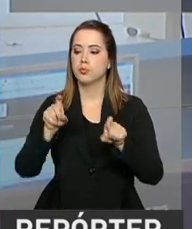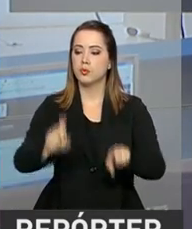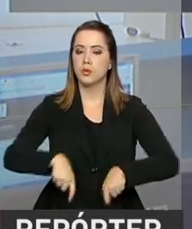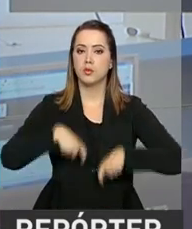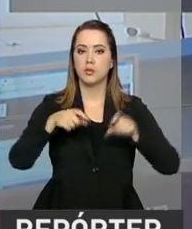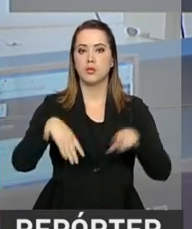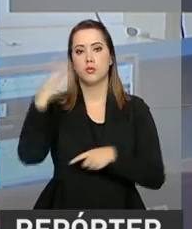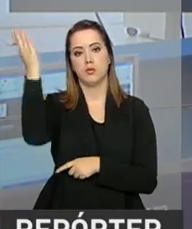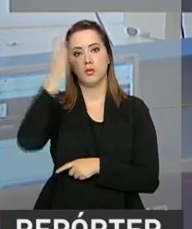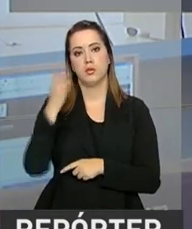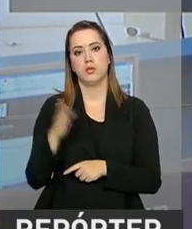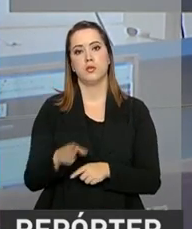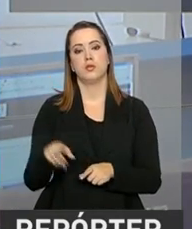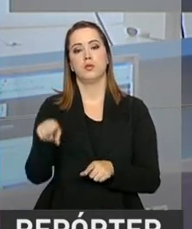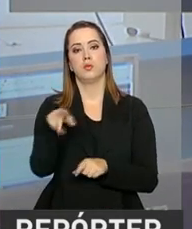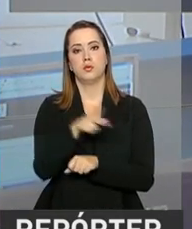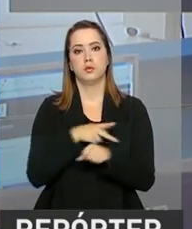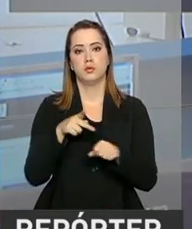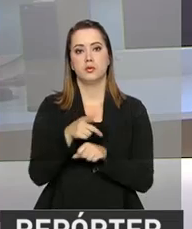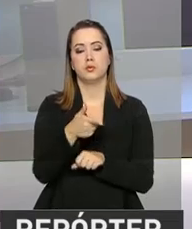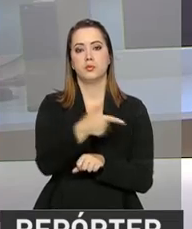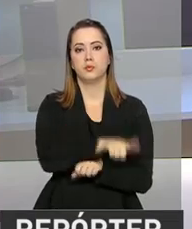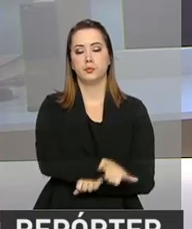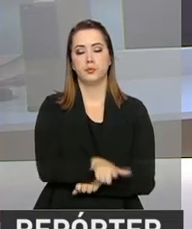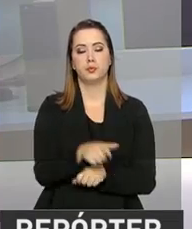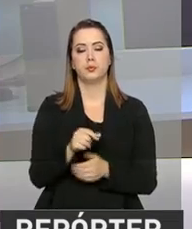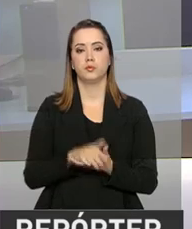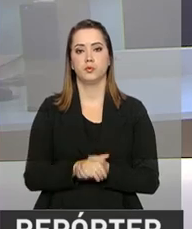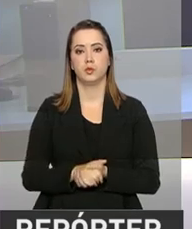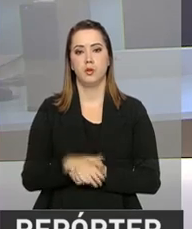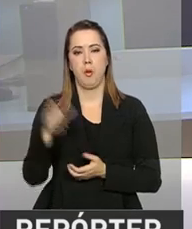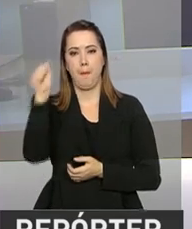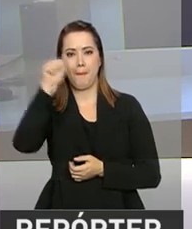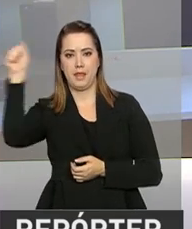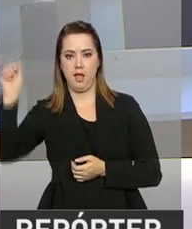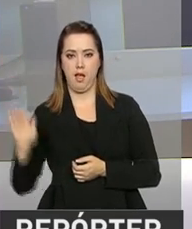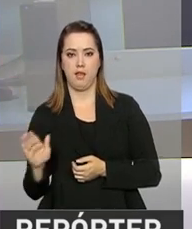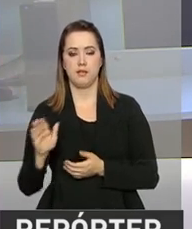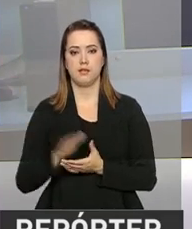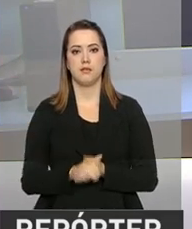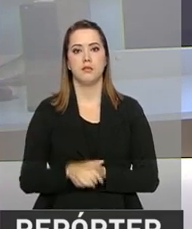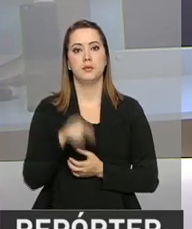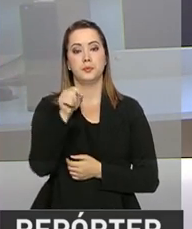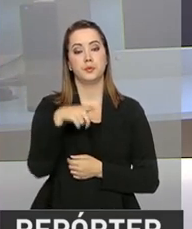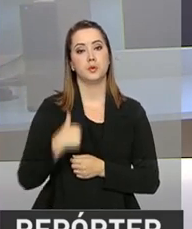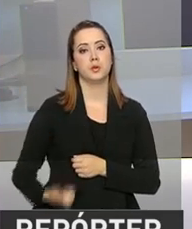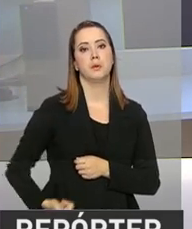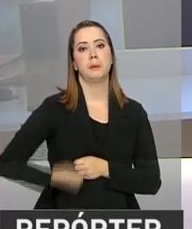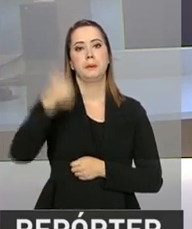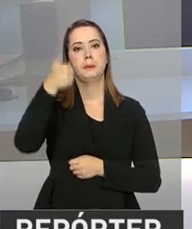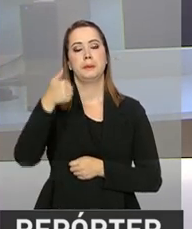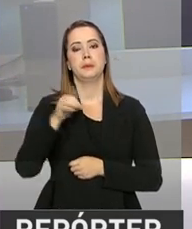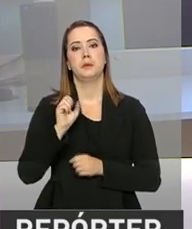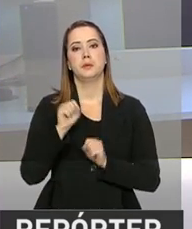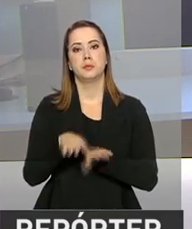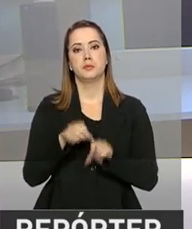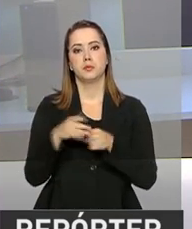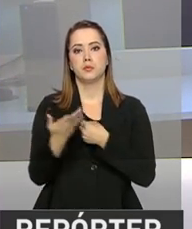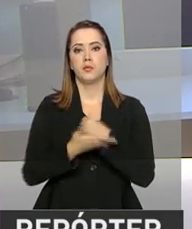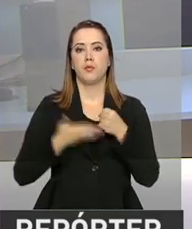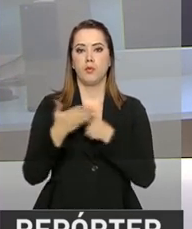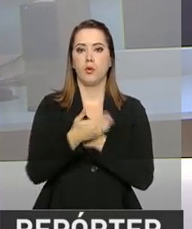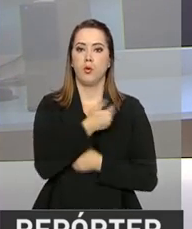entre o Brasil e os países asiáticos para melhorar a qualidade da educação básica no país o governo quer